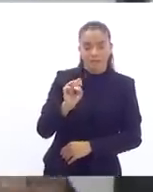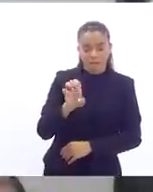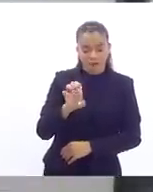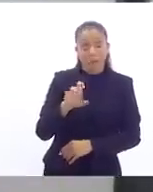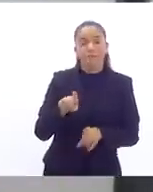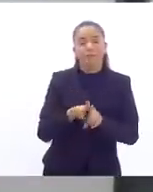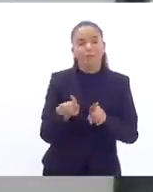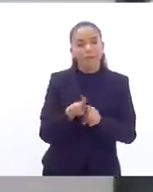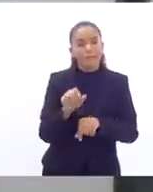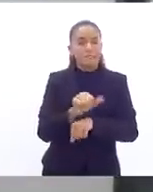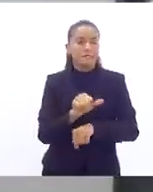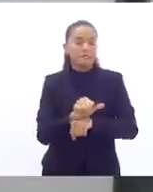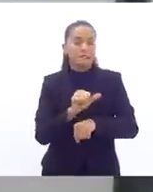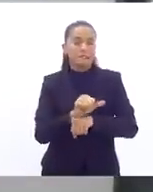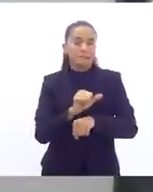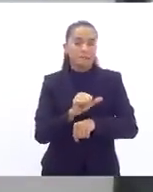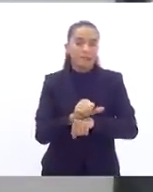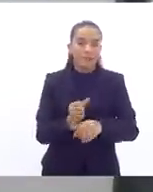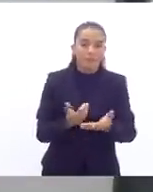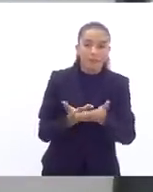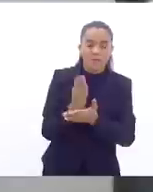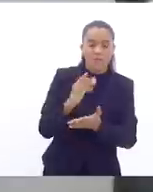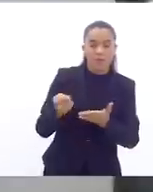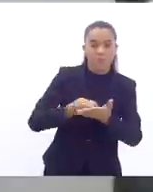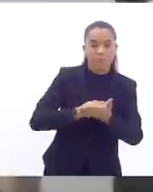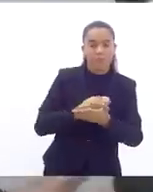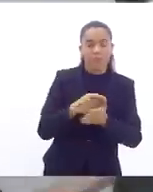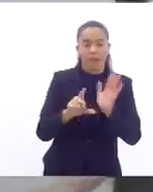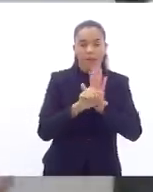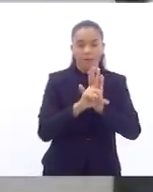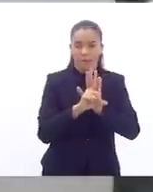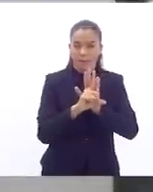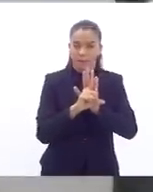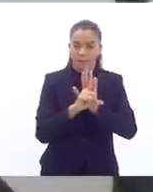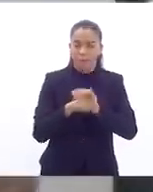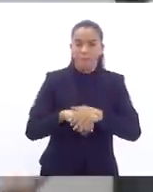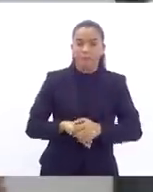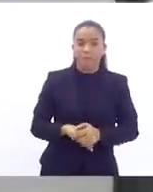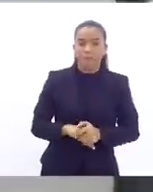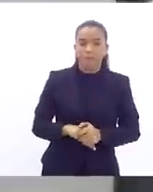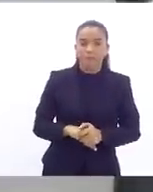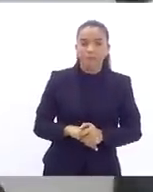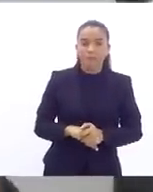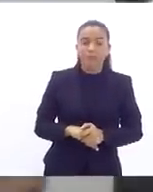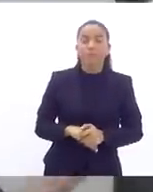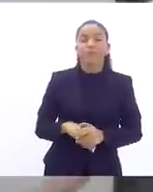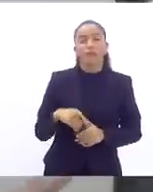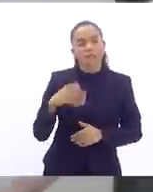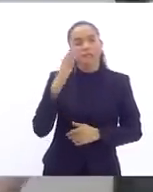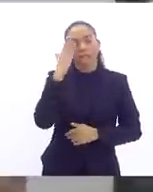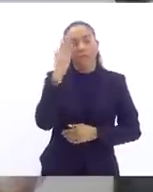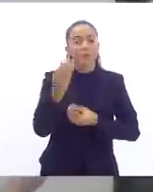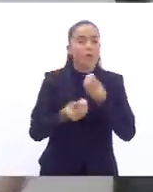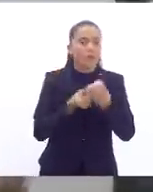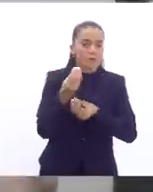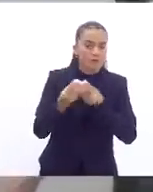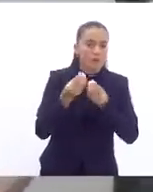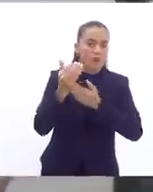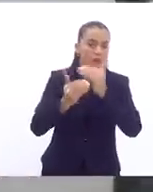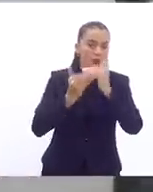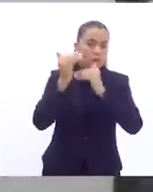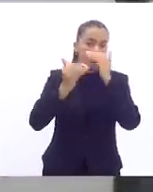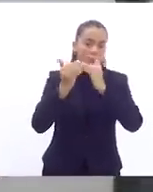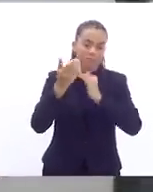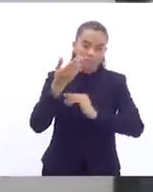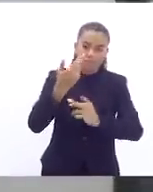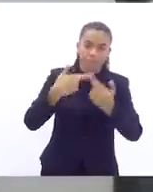publicação e promulgação dessa lei que ela seja regulamentada para que aí sim o deputada sabe bem como foi a construção dessa